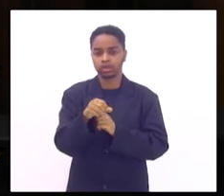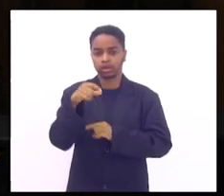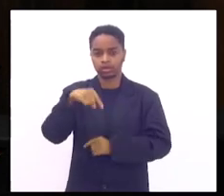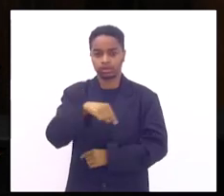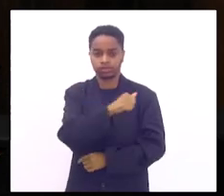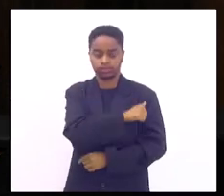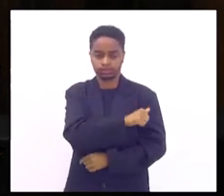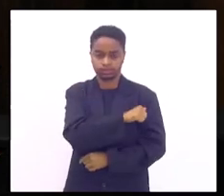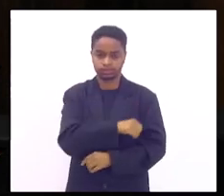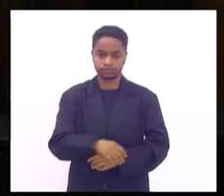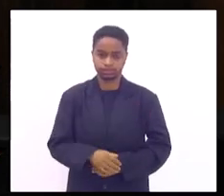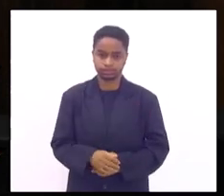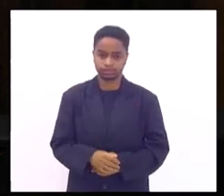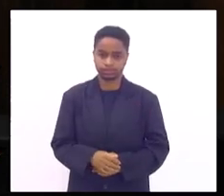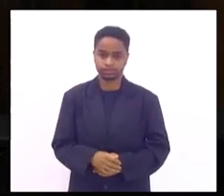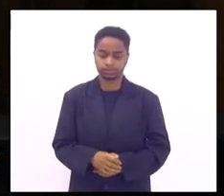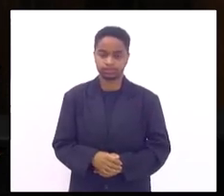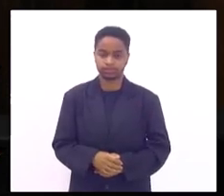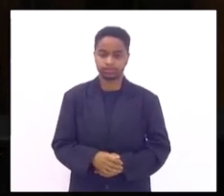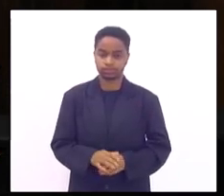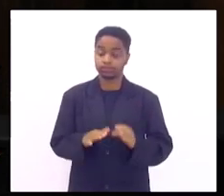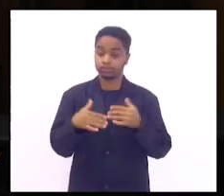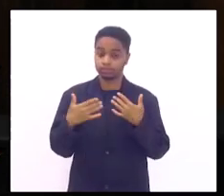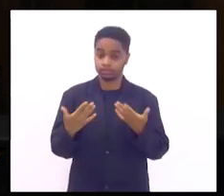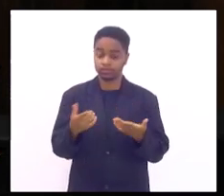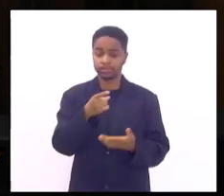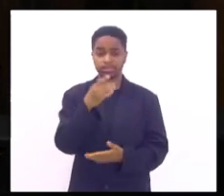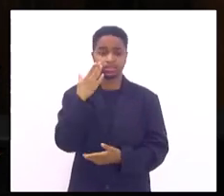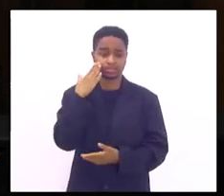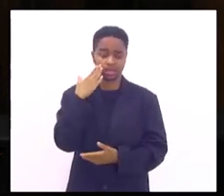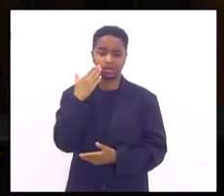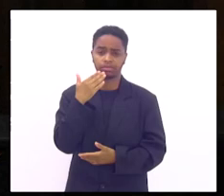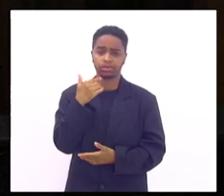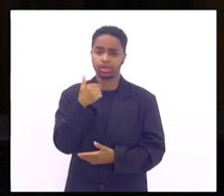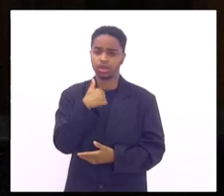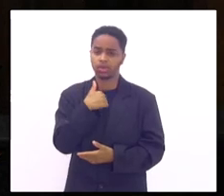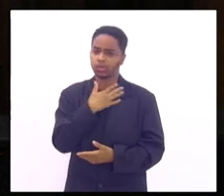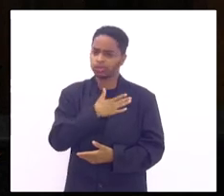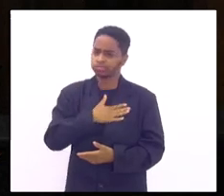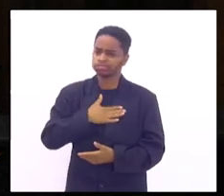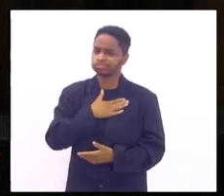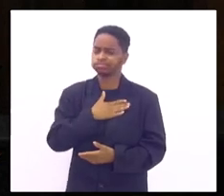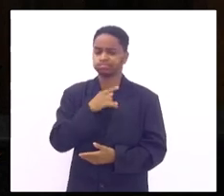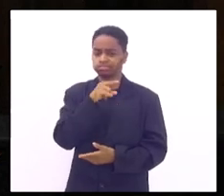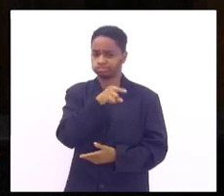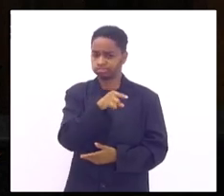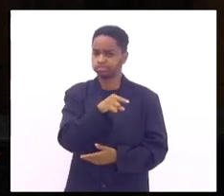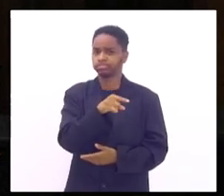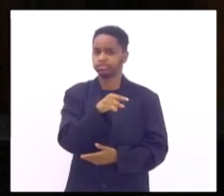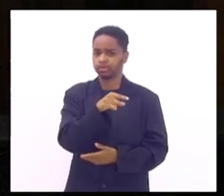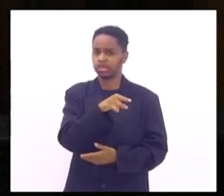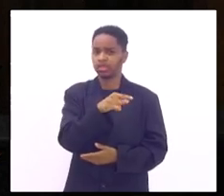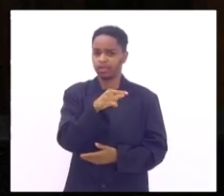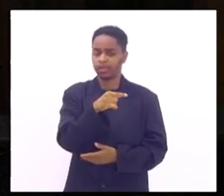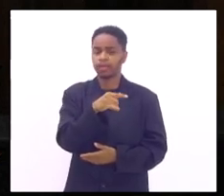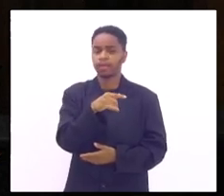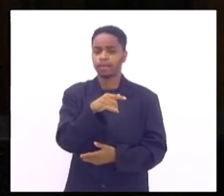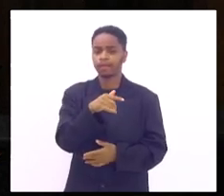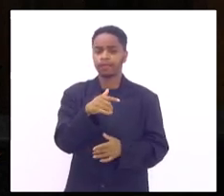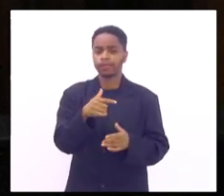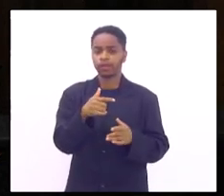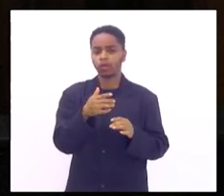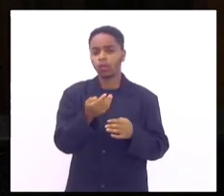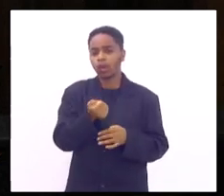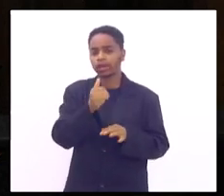fluminense. Então, Samir, você sabe que eu sou seu fã, e terminando agora o mandato, mas